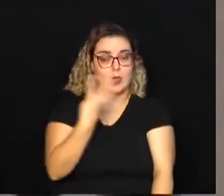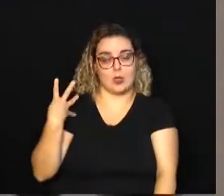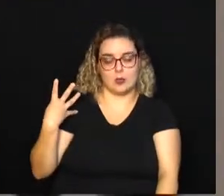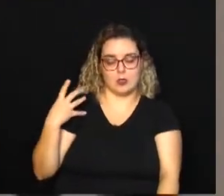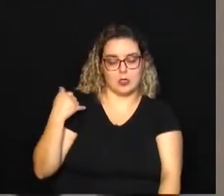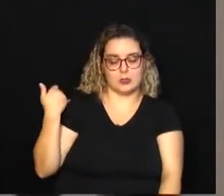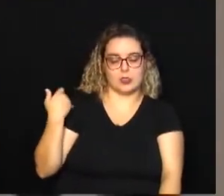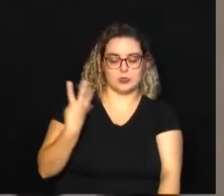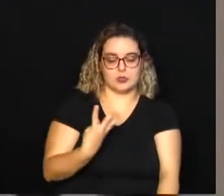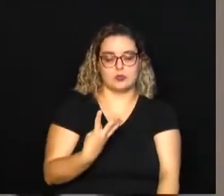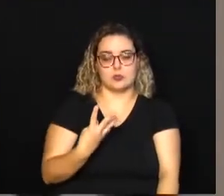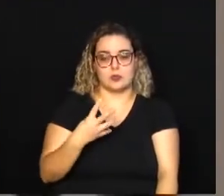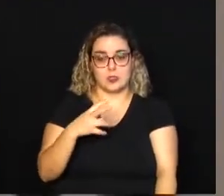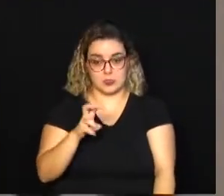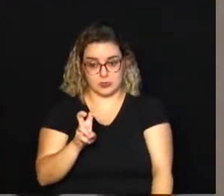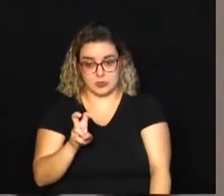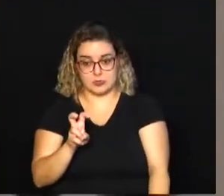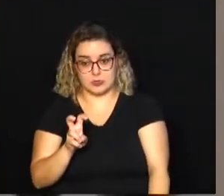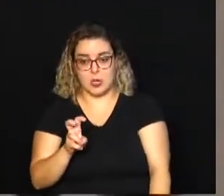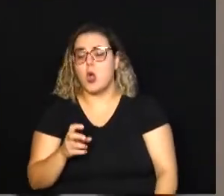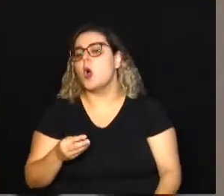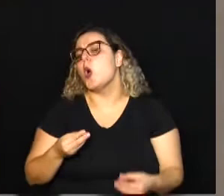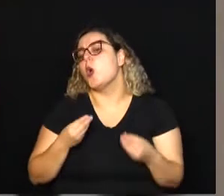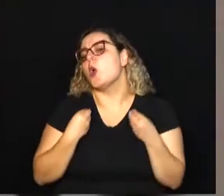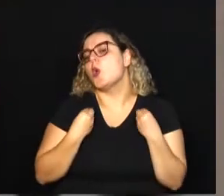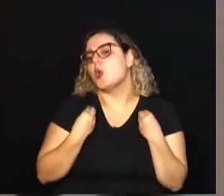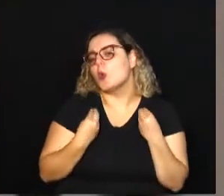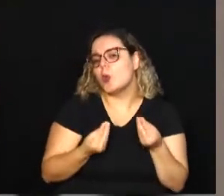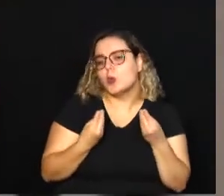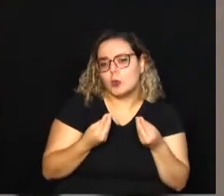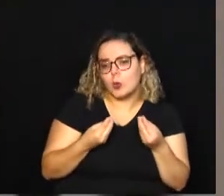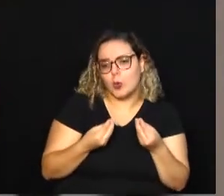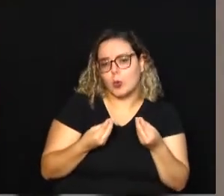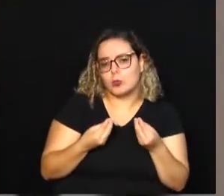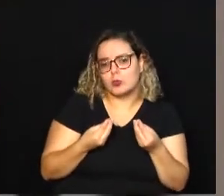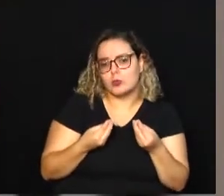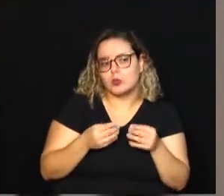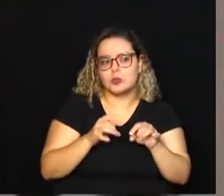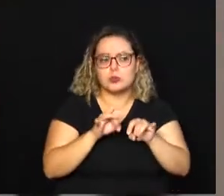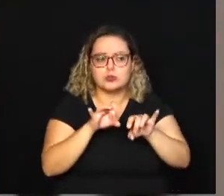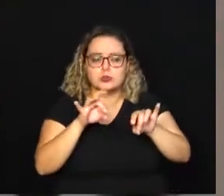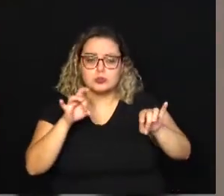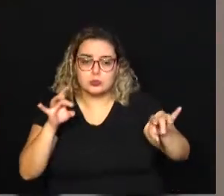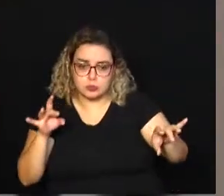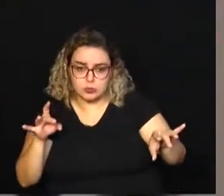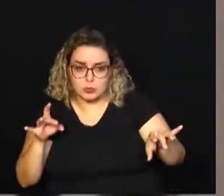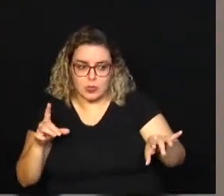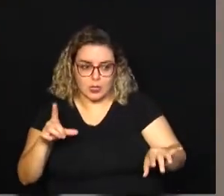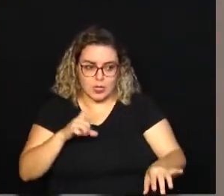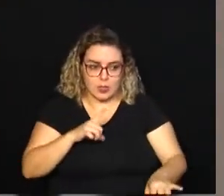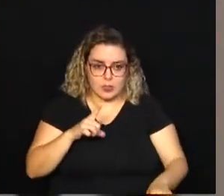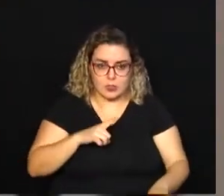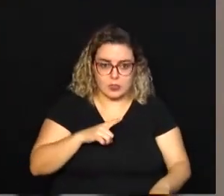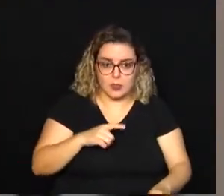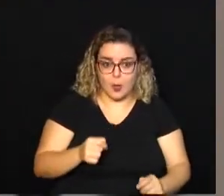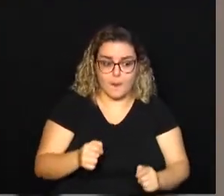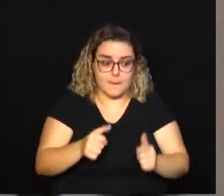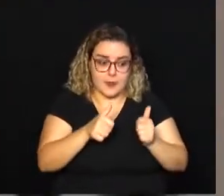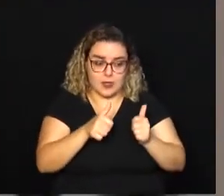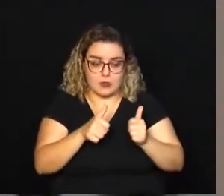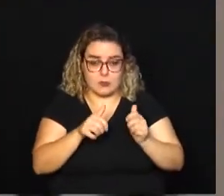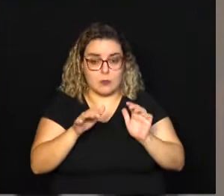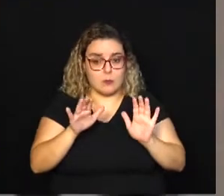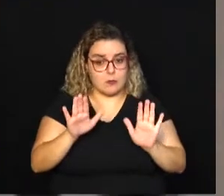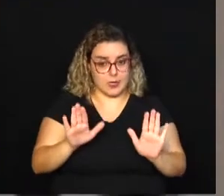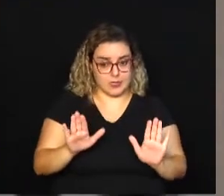eles poderiam, de fato, por meio do ensino remoto, ter algum benefício. Mas, para isso, tem